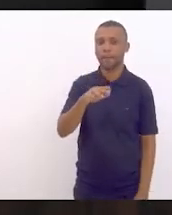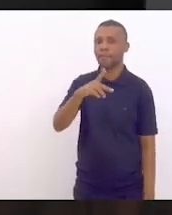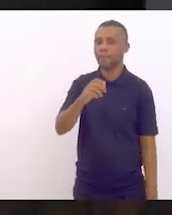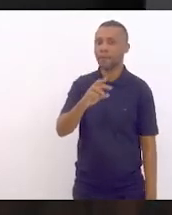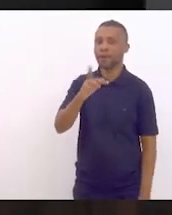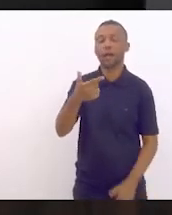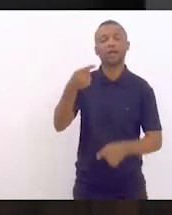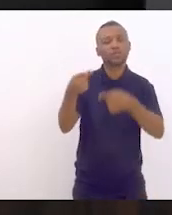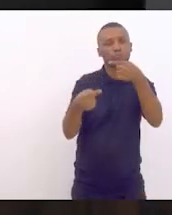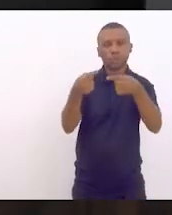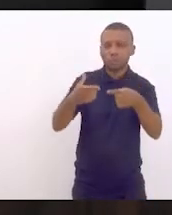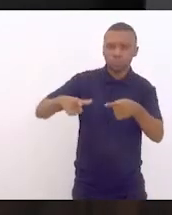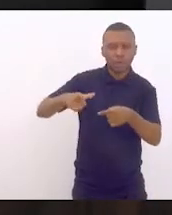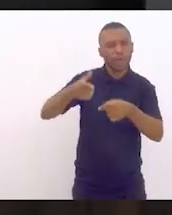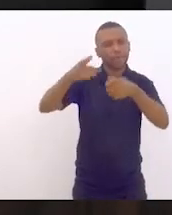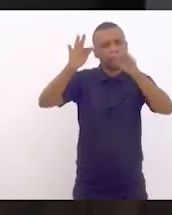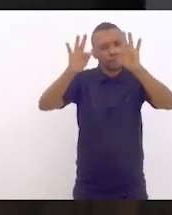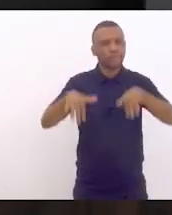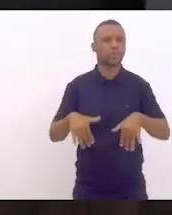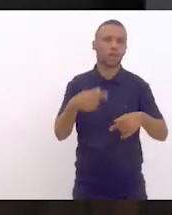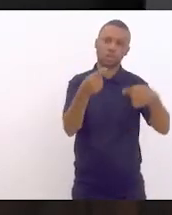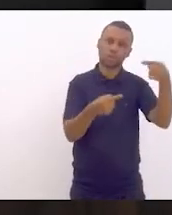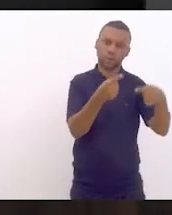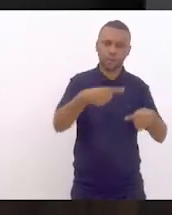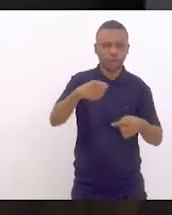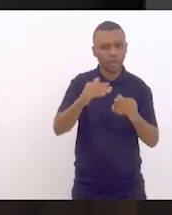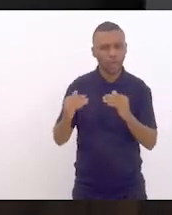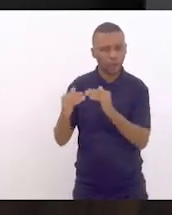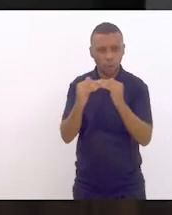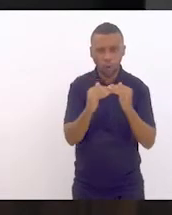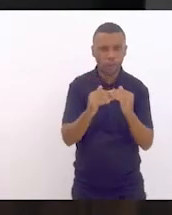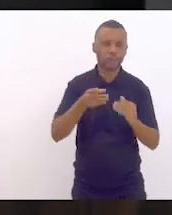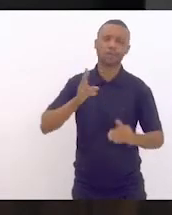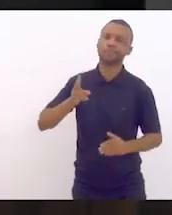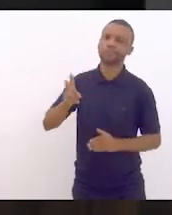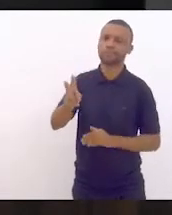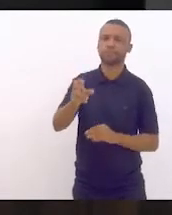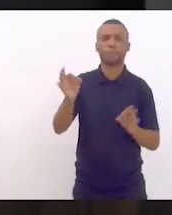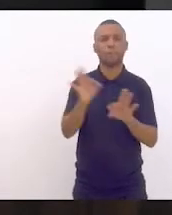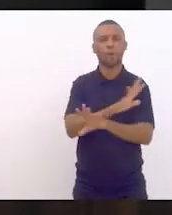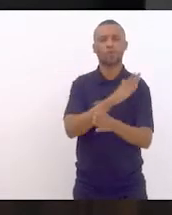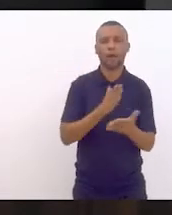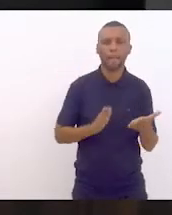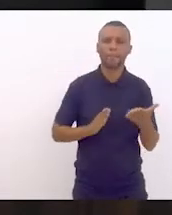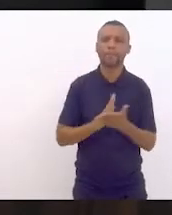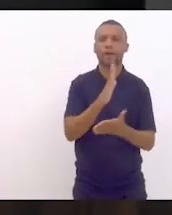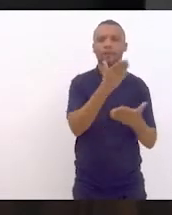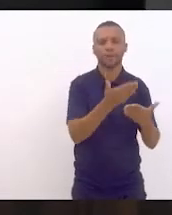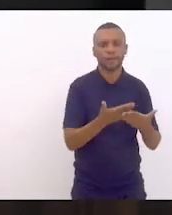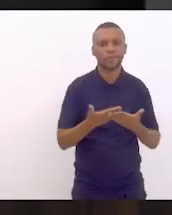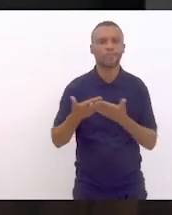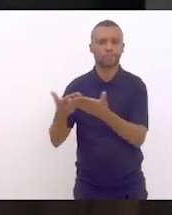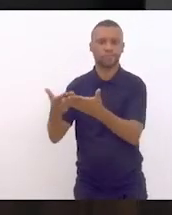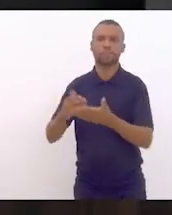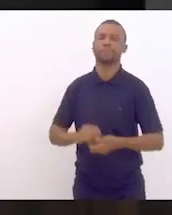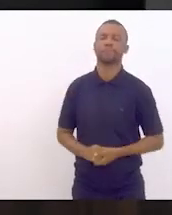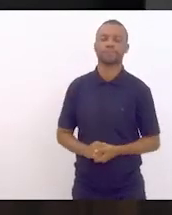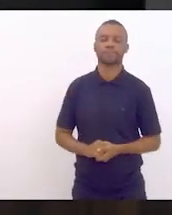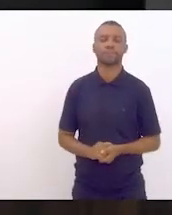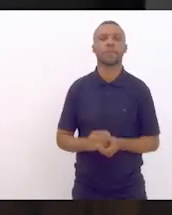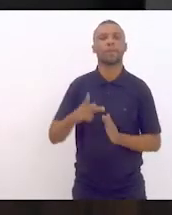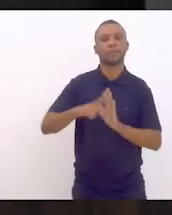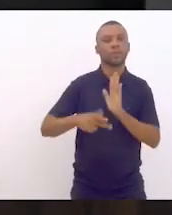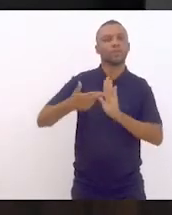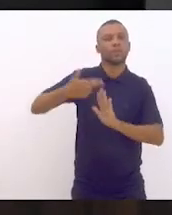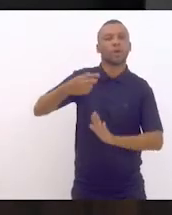queira discutir, encerra a discussão em votação. Se os que aprovam permaneçam como estão, aprovado, vai à promulgação. Projeto de